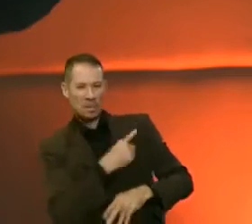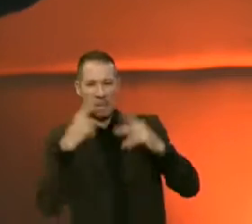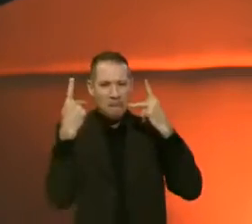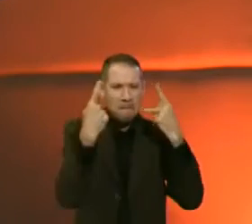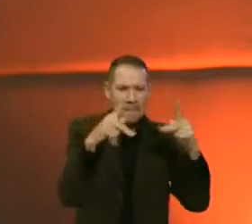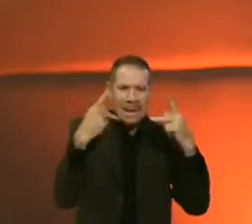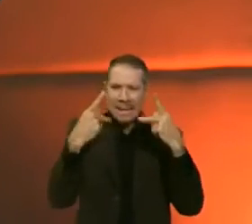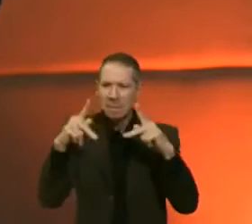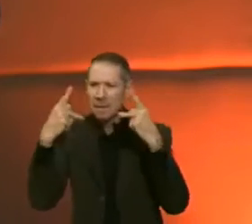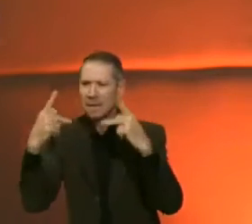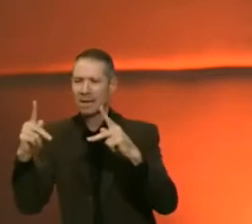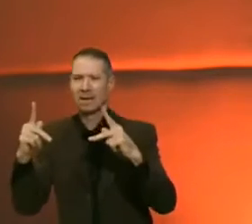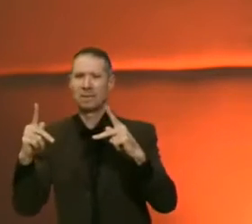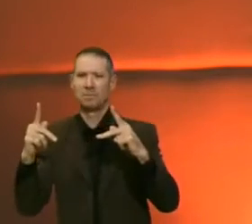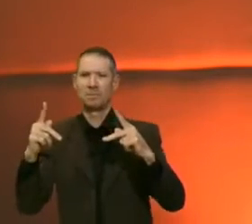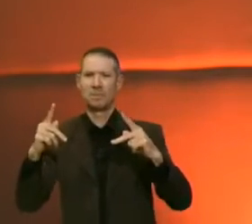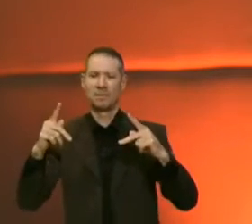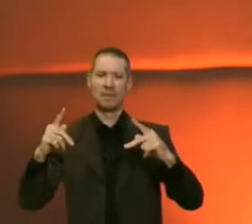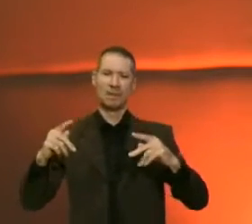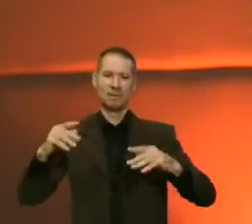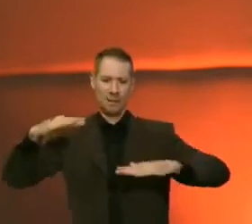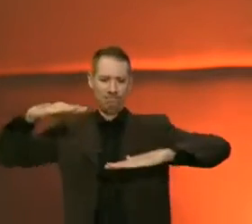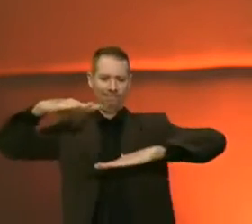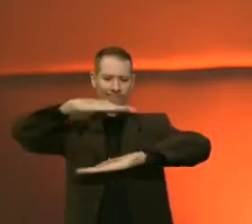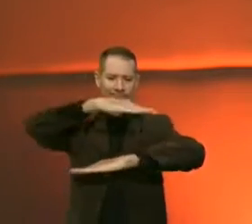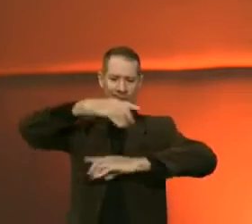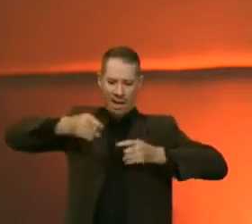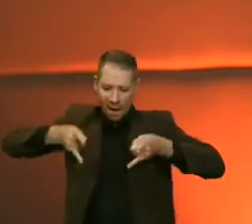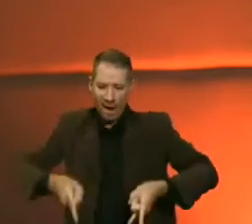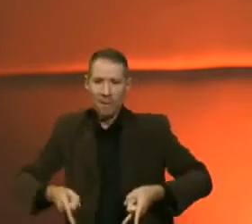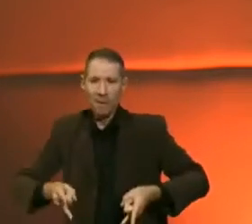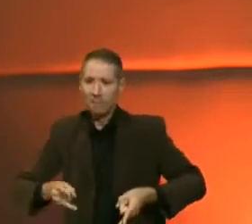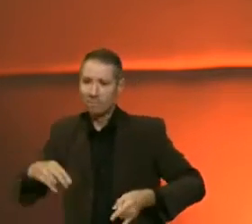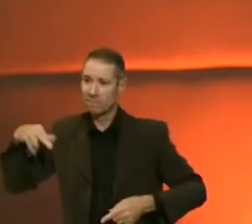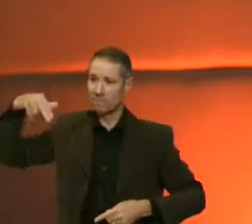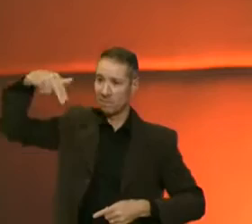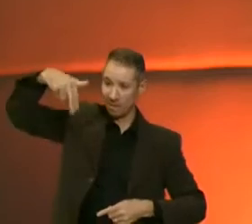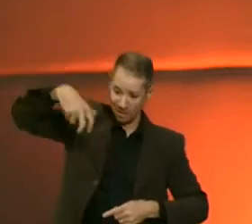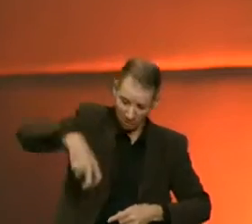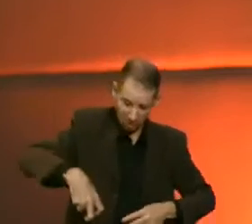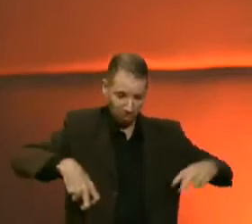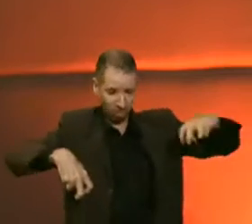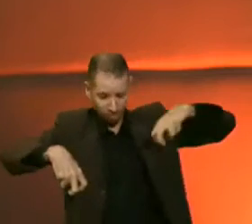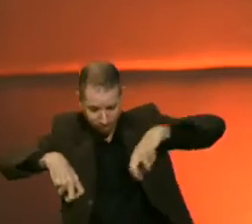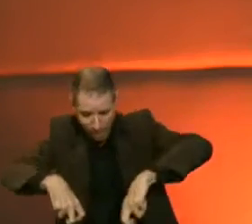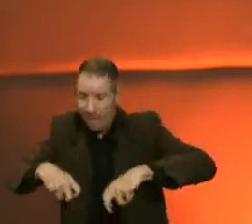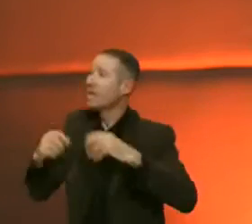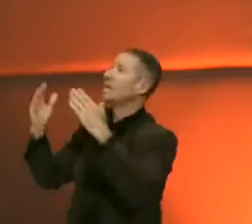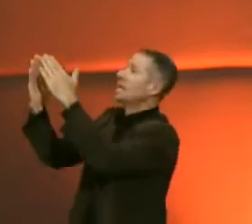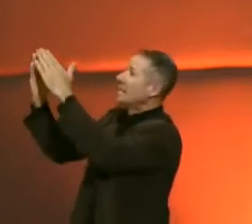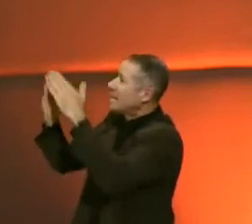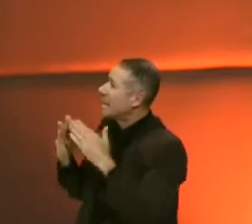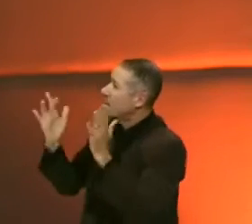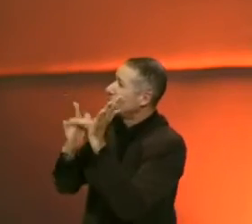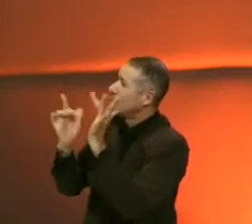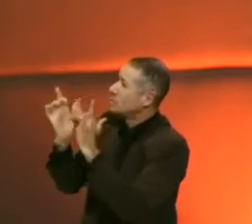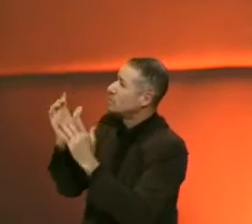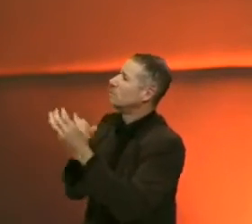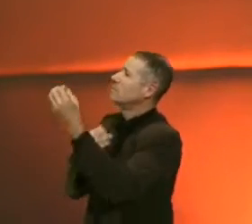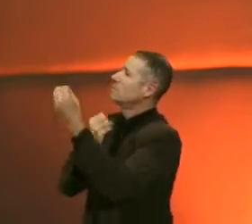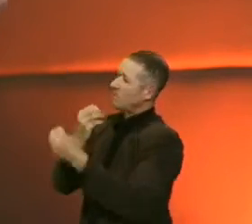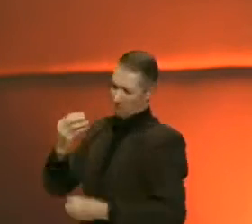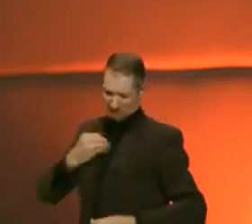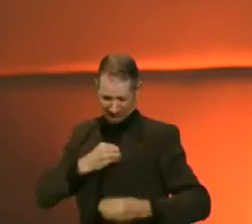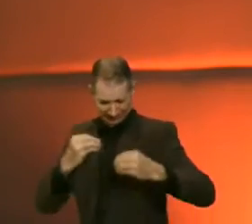pregando, os meninos desciam das beliches chorando, se ajoelhando no chão e dizendo: eu quero Jesus, confessando